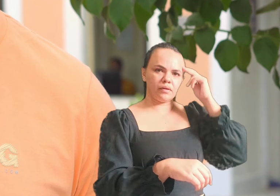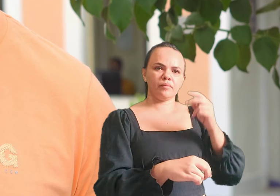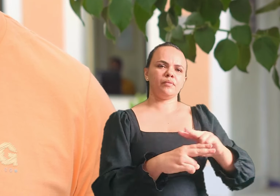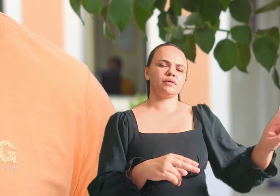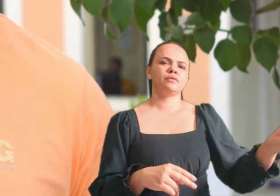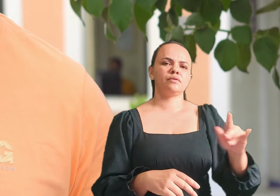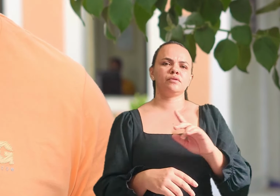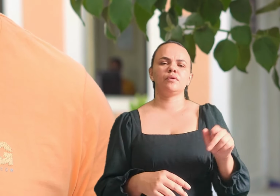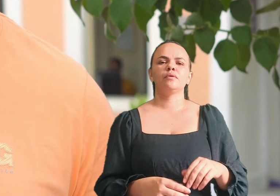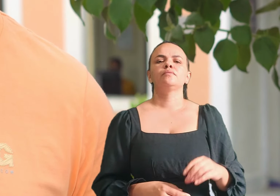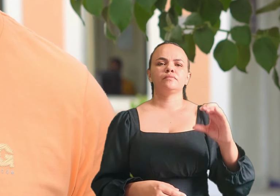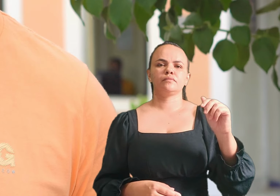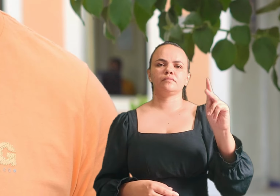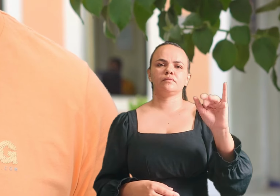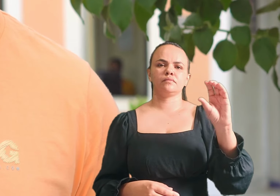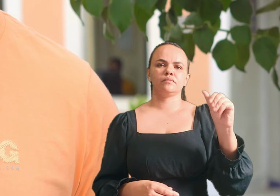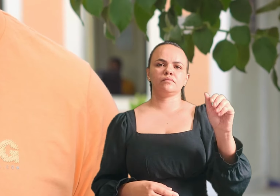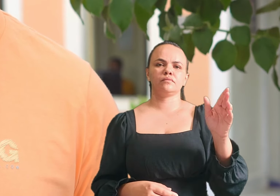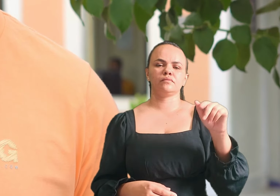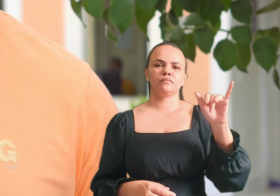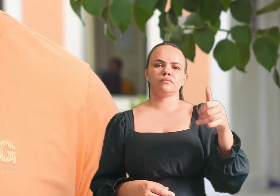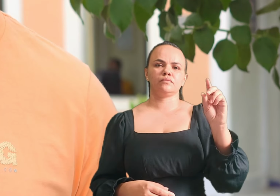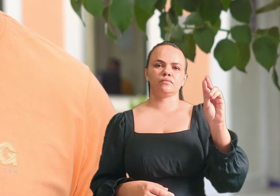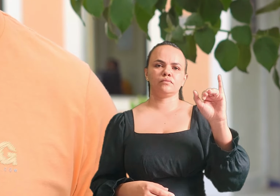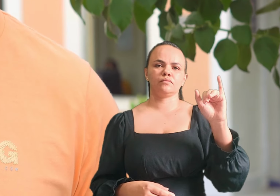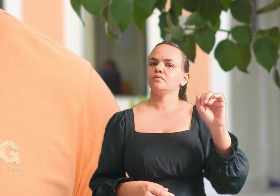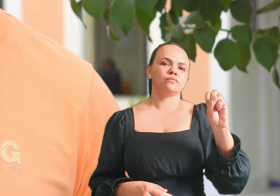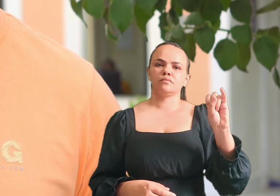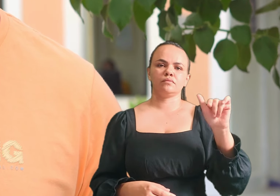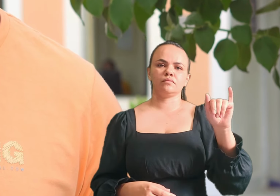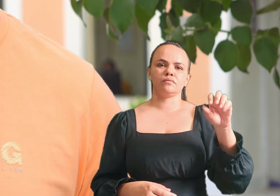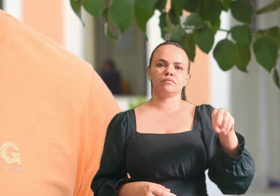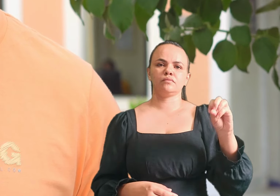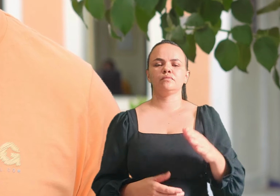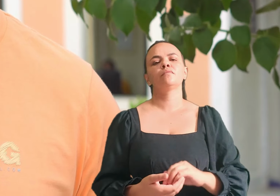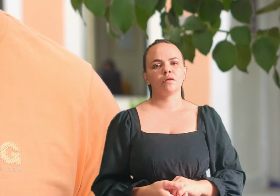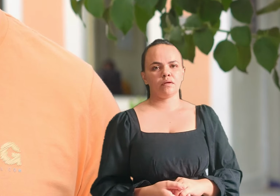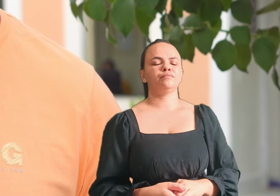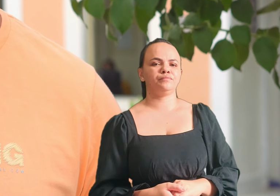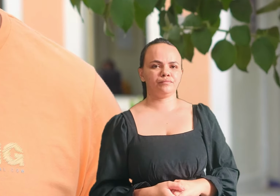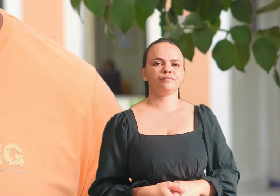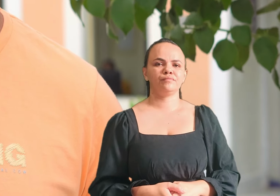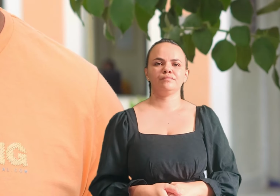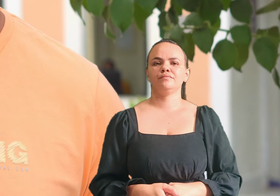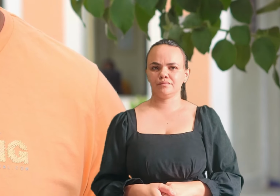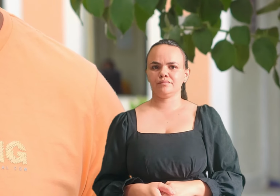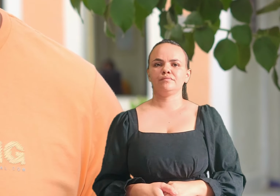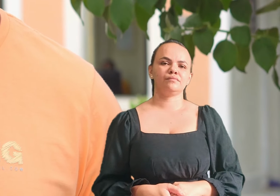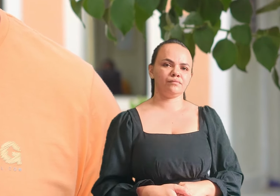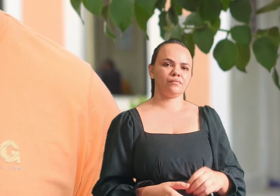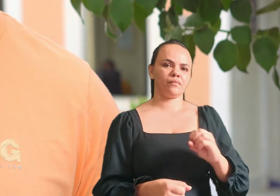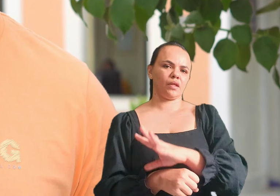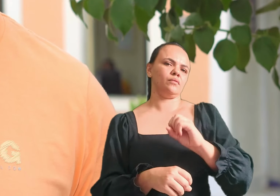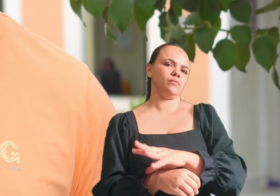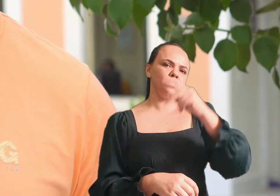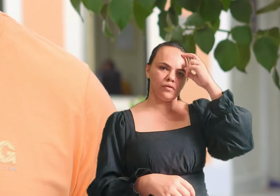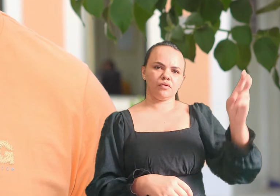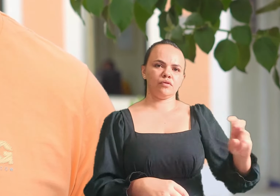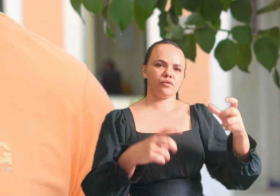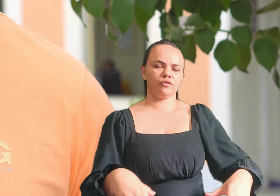Barnabé Chico Justino que tanto fizeram pra cultura local do nosso município assim